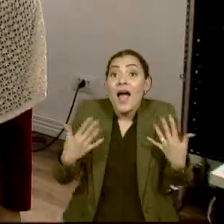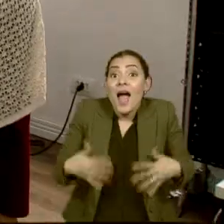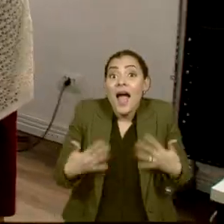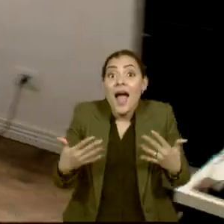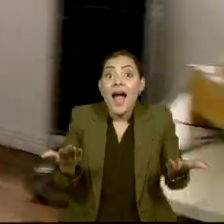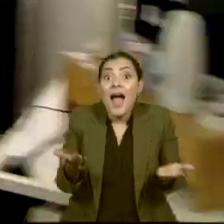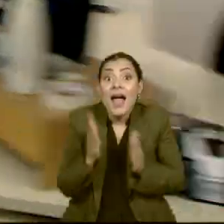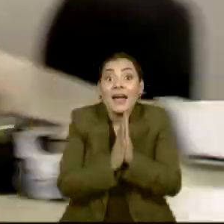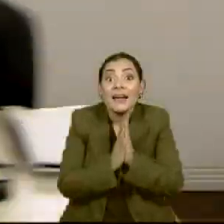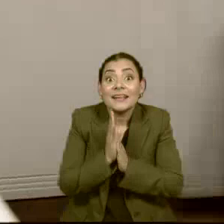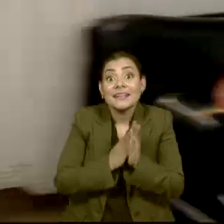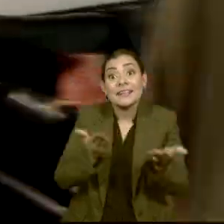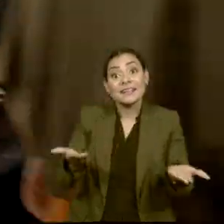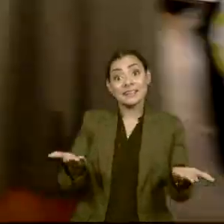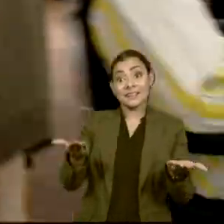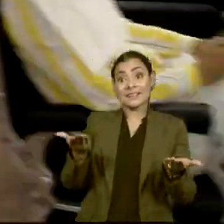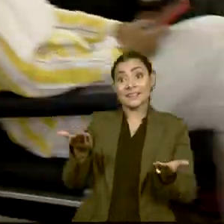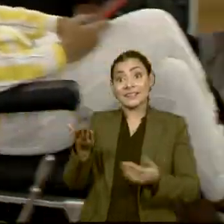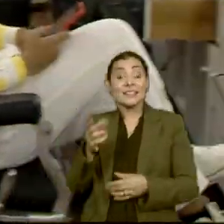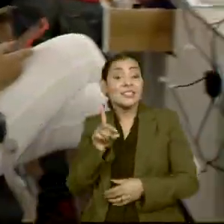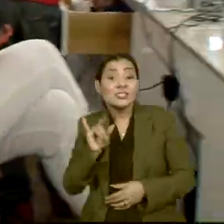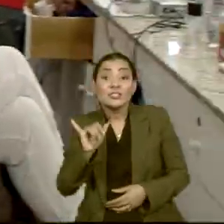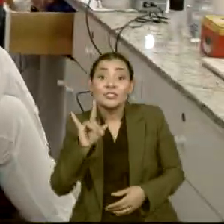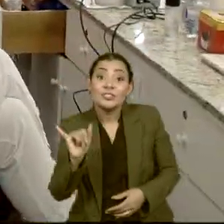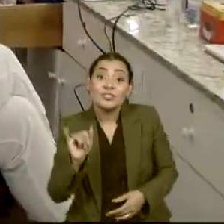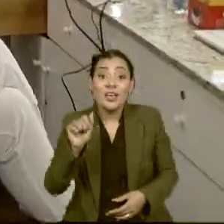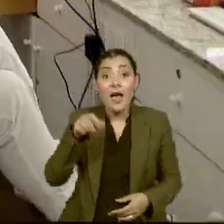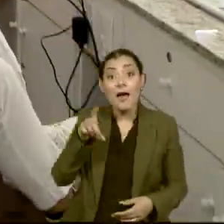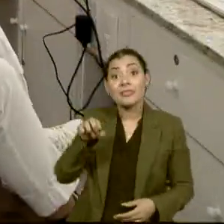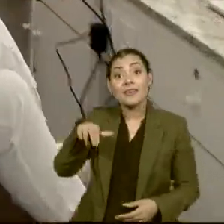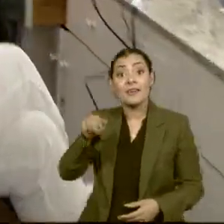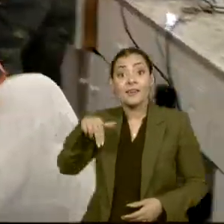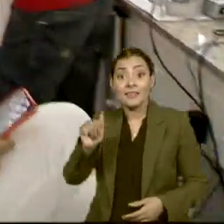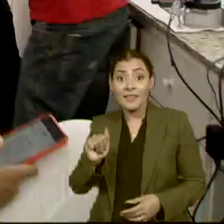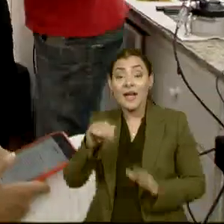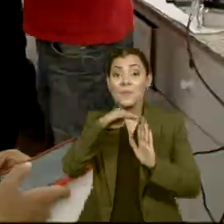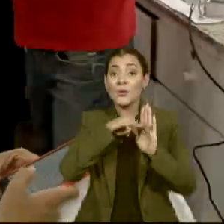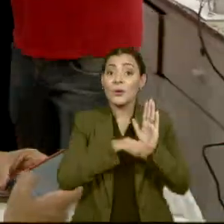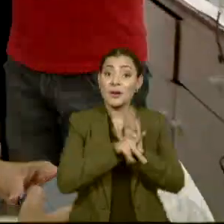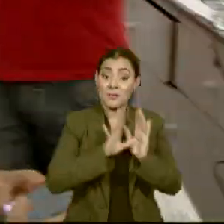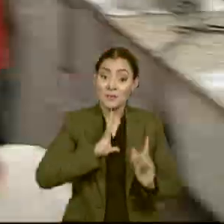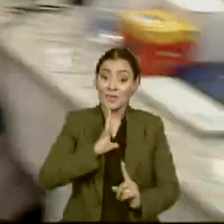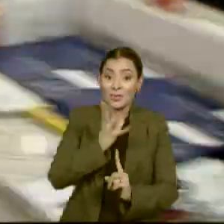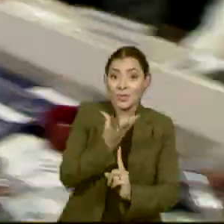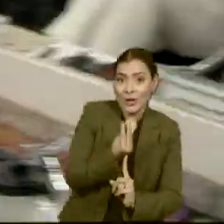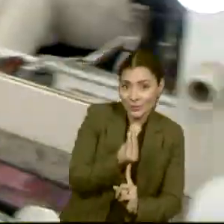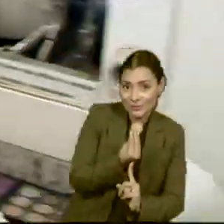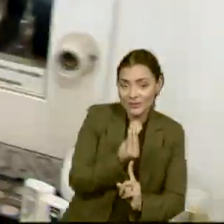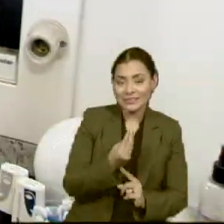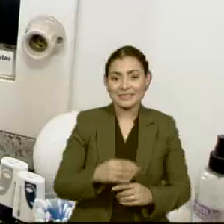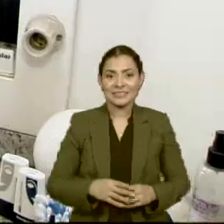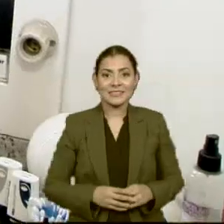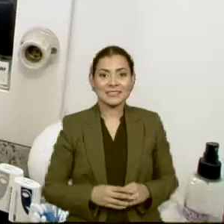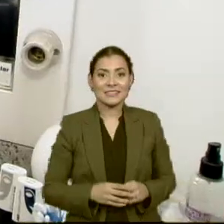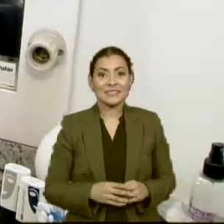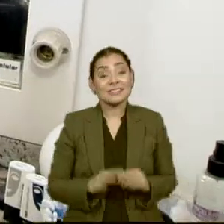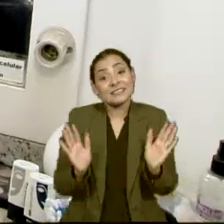Olha só! Olha só! Adriana Couto do programa Metrópolis!